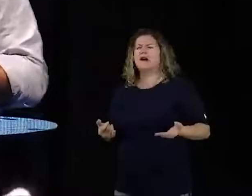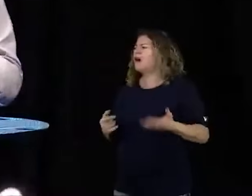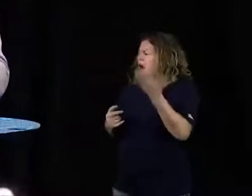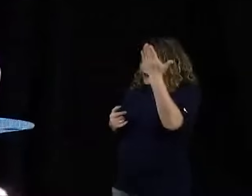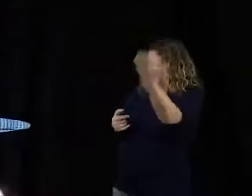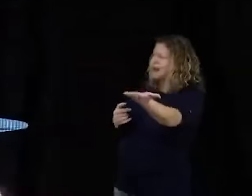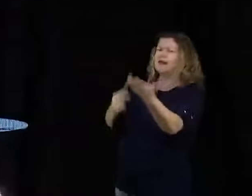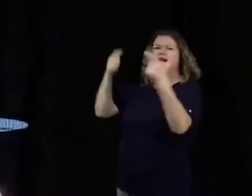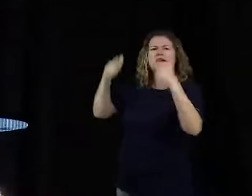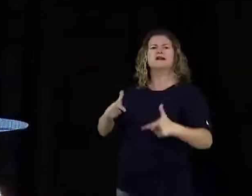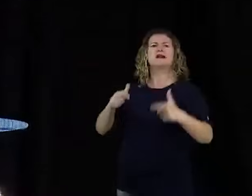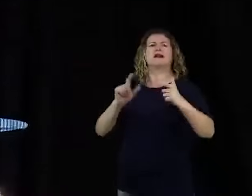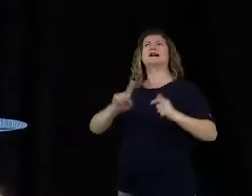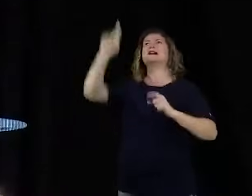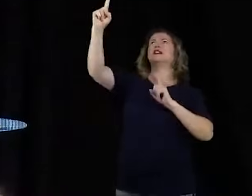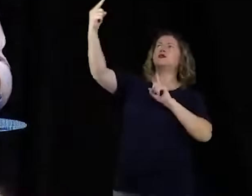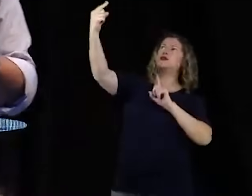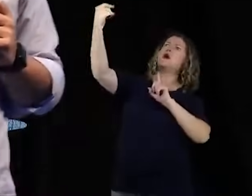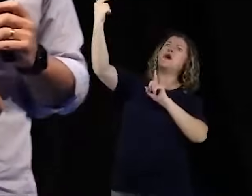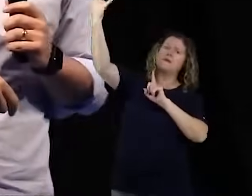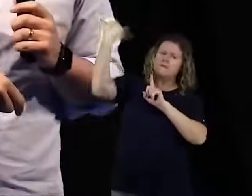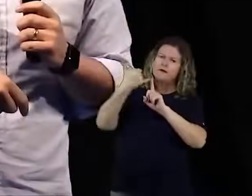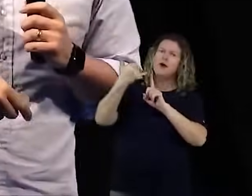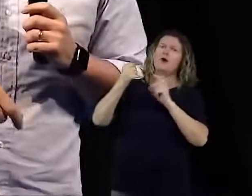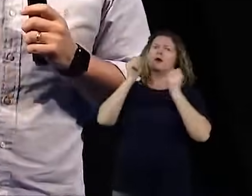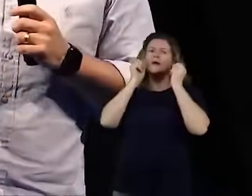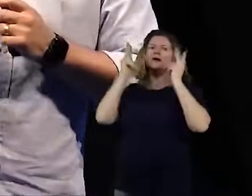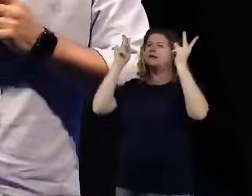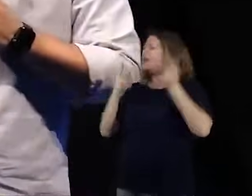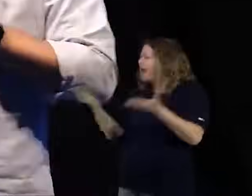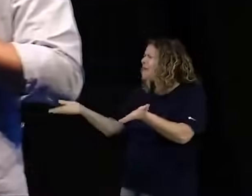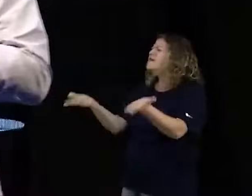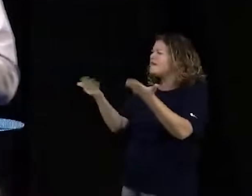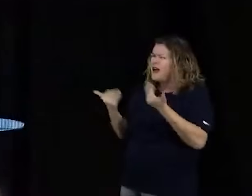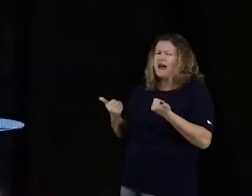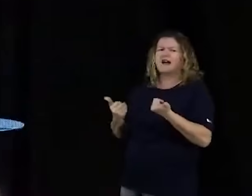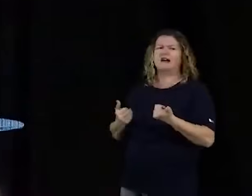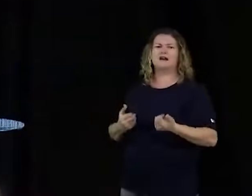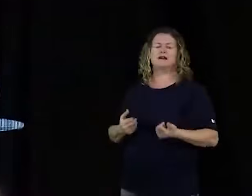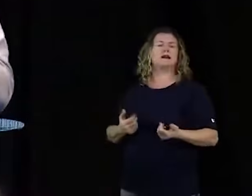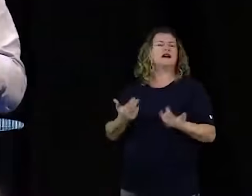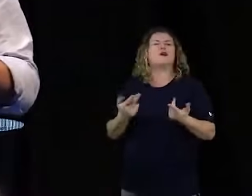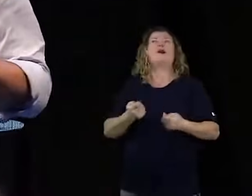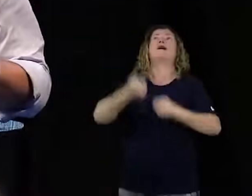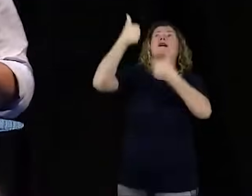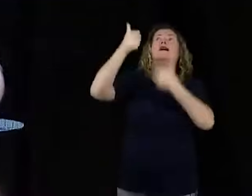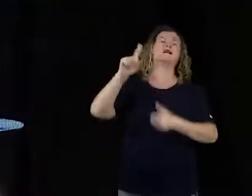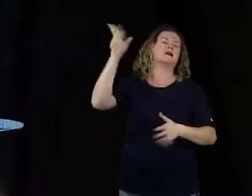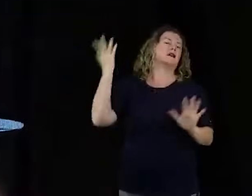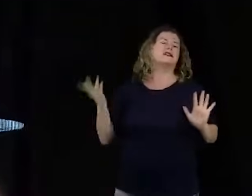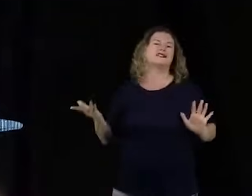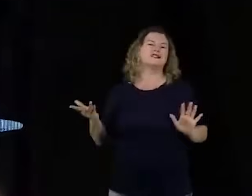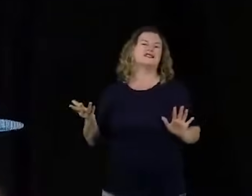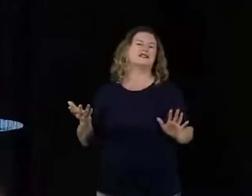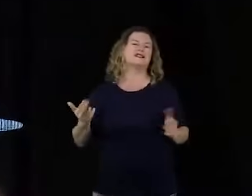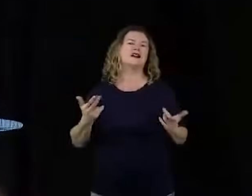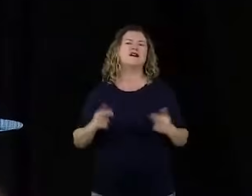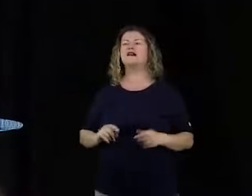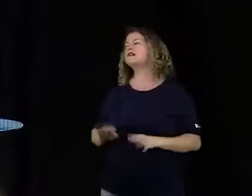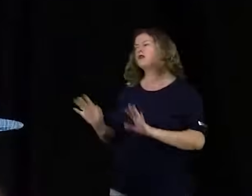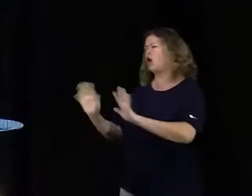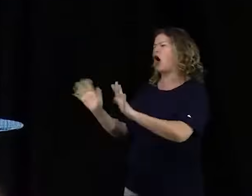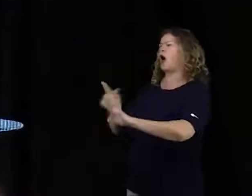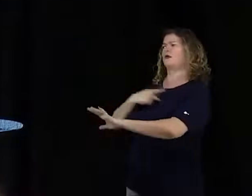começa o quê a dizer para Deus que ele tá errado a gente tá certo gente isso vai acabar em qu